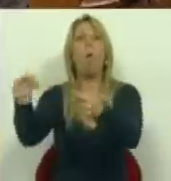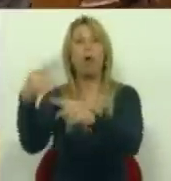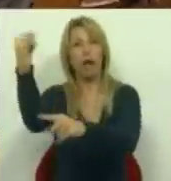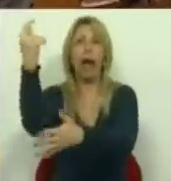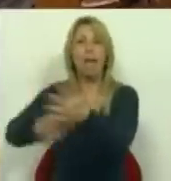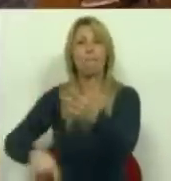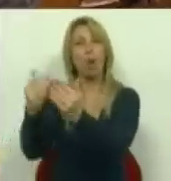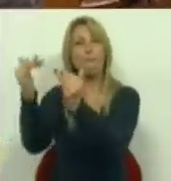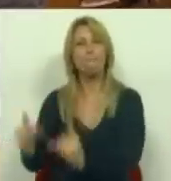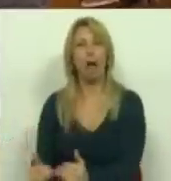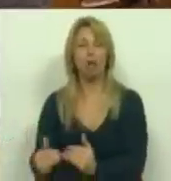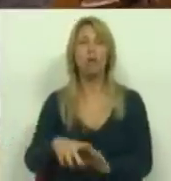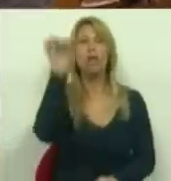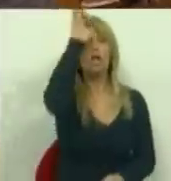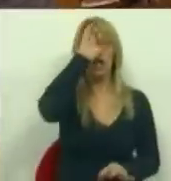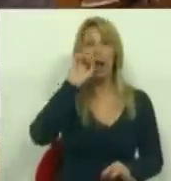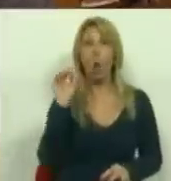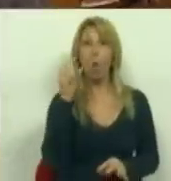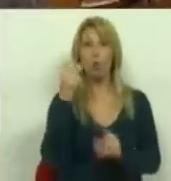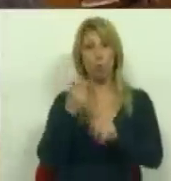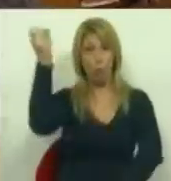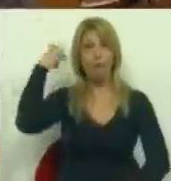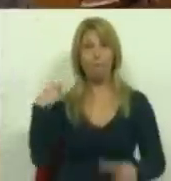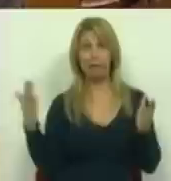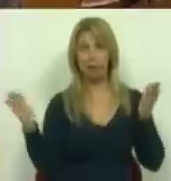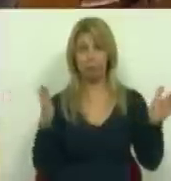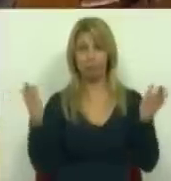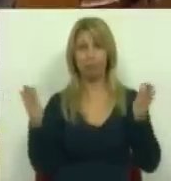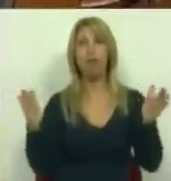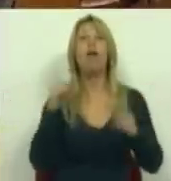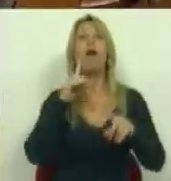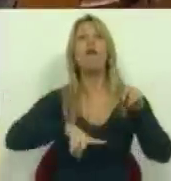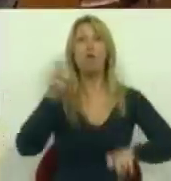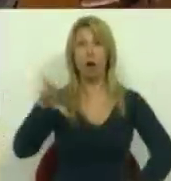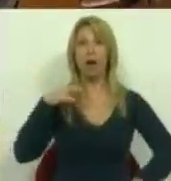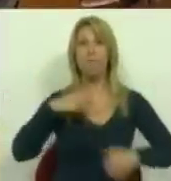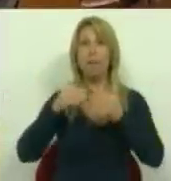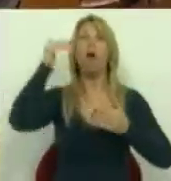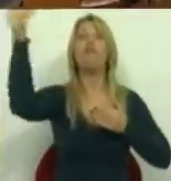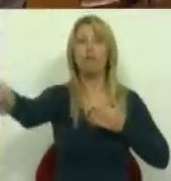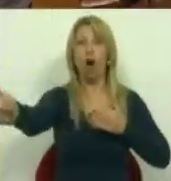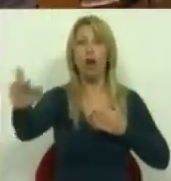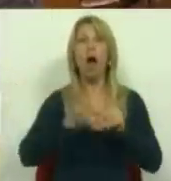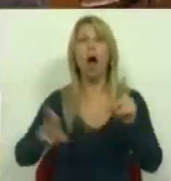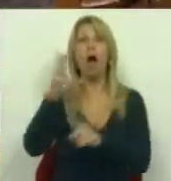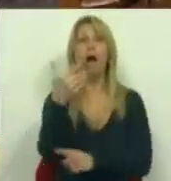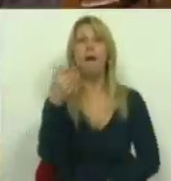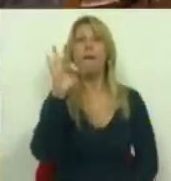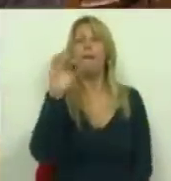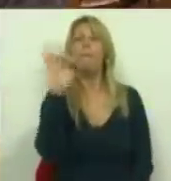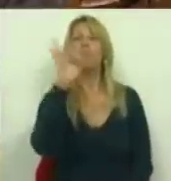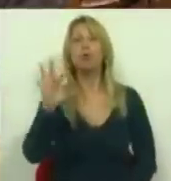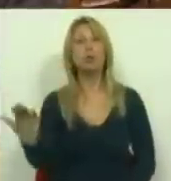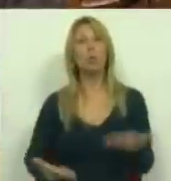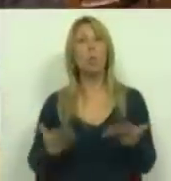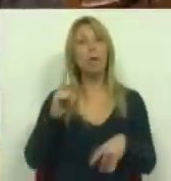baixos. Entre janeiro e outubro do ano passado, a fuga de capitais para o exterior aumentou 74% em relação